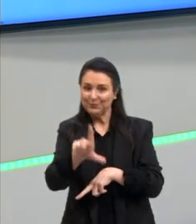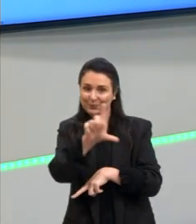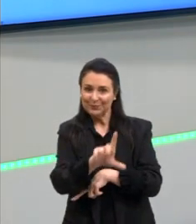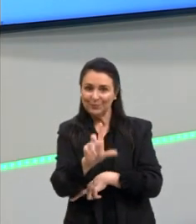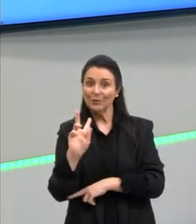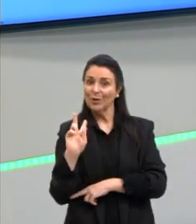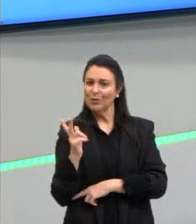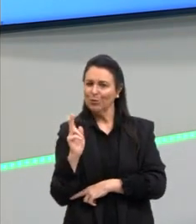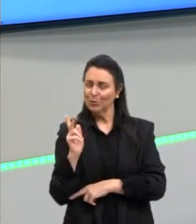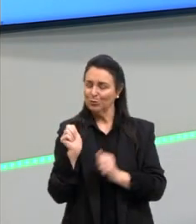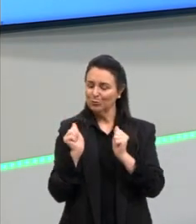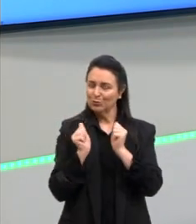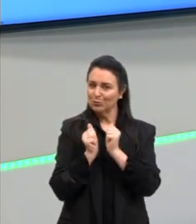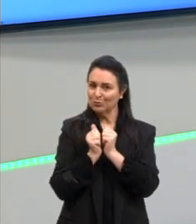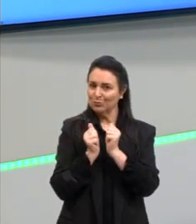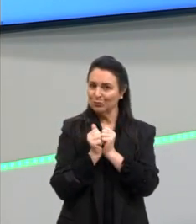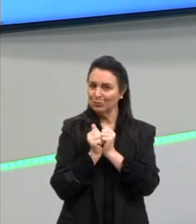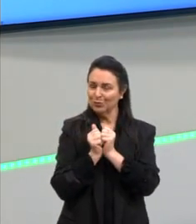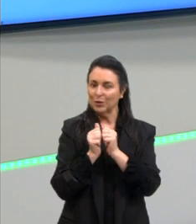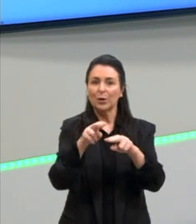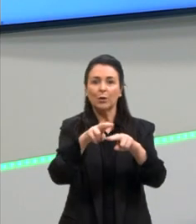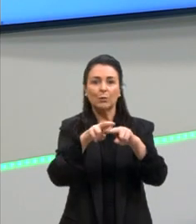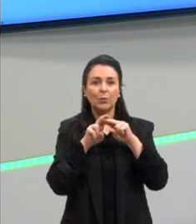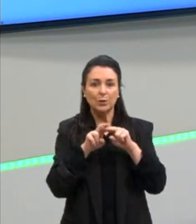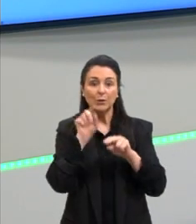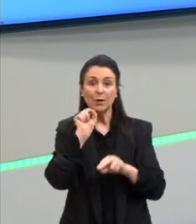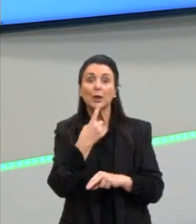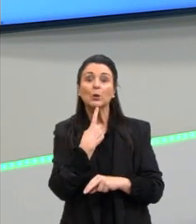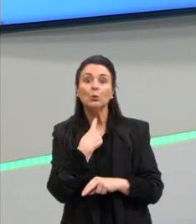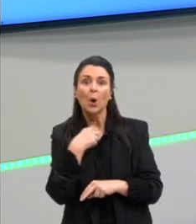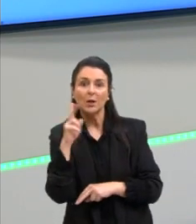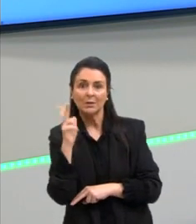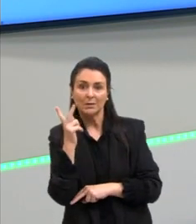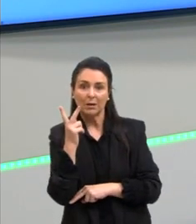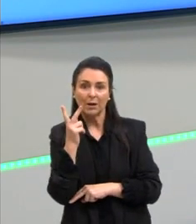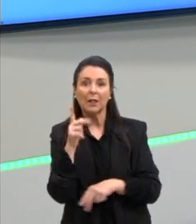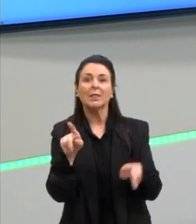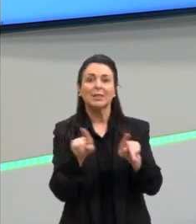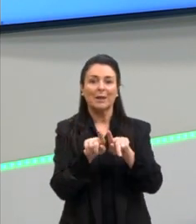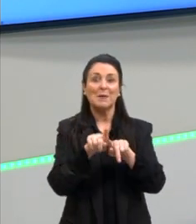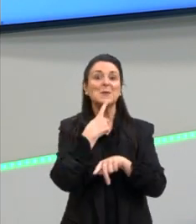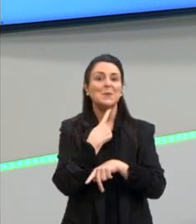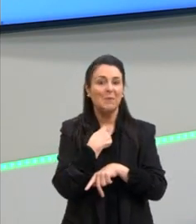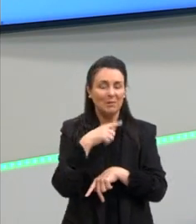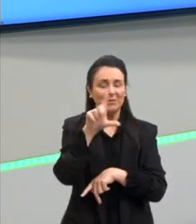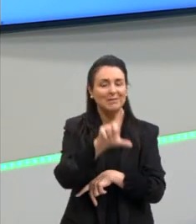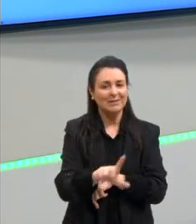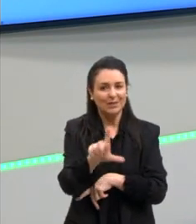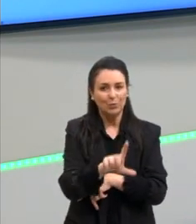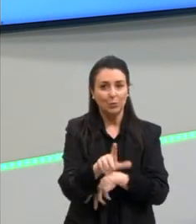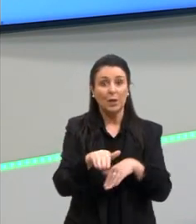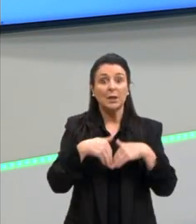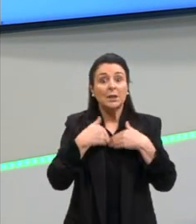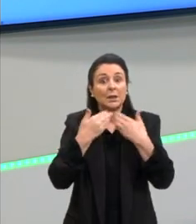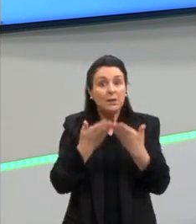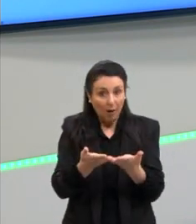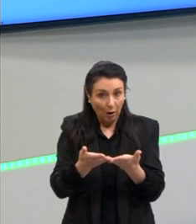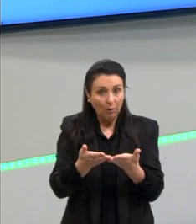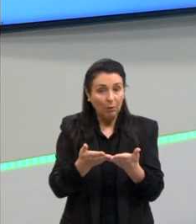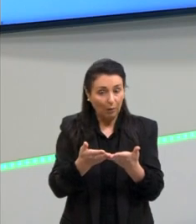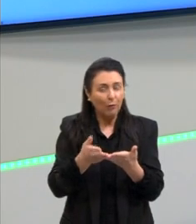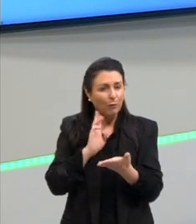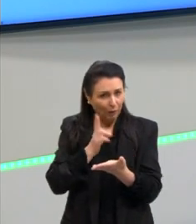irmãzinha da outra então geralmente as pessoas que gostam de história vão se dar melhor e literatura então né Vamos correr atrás para